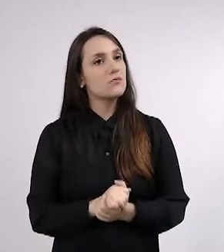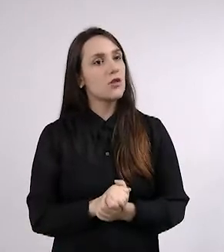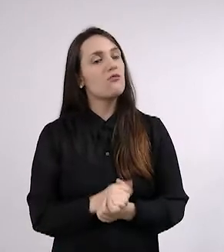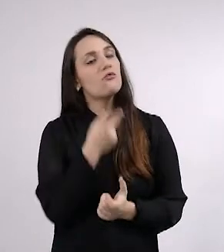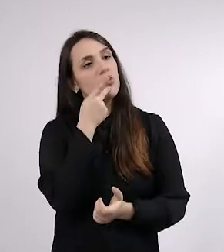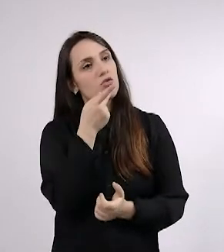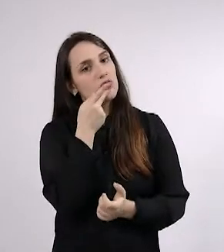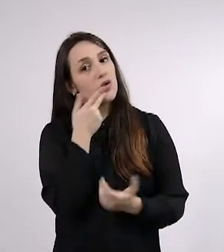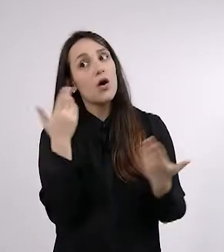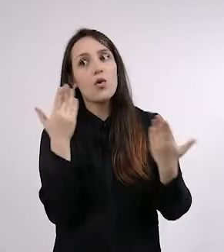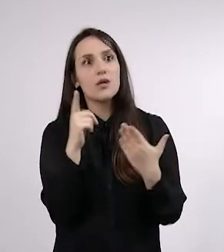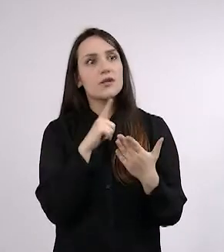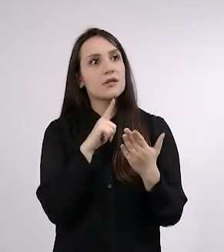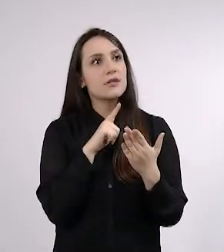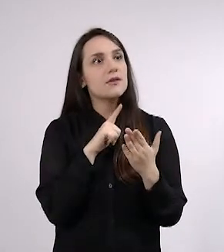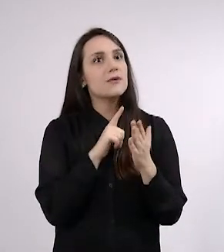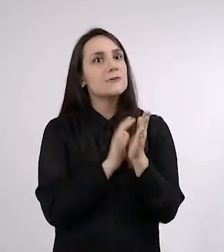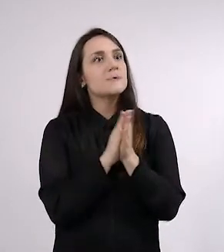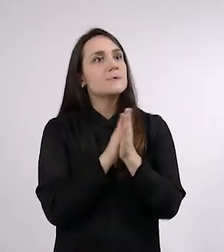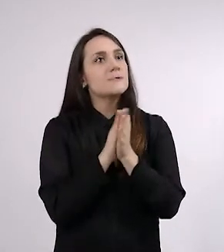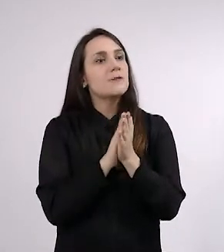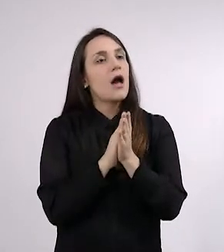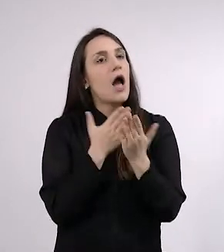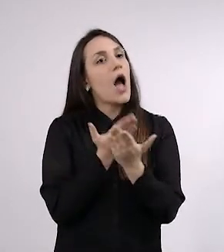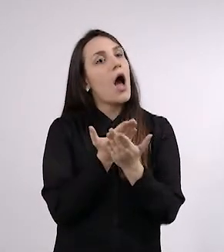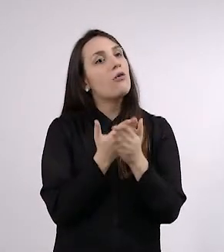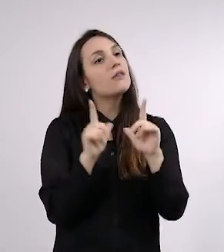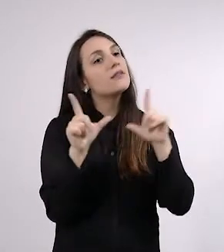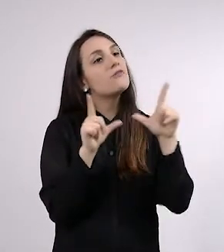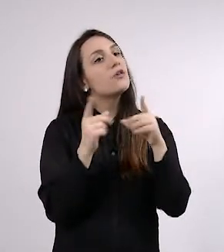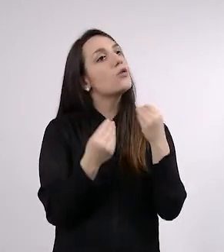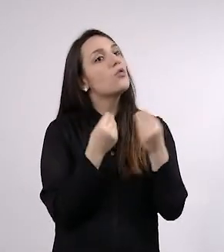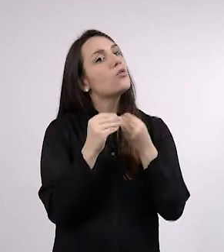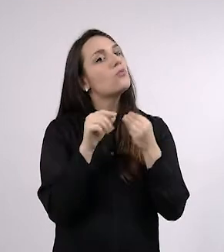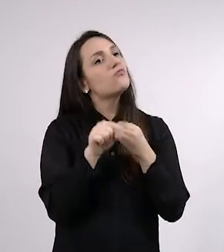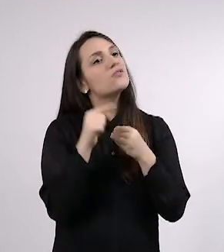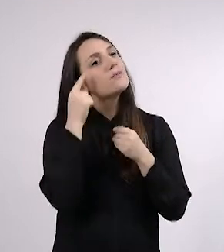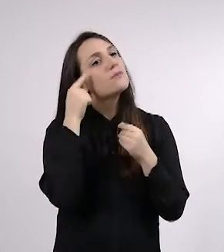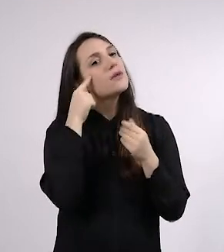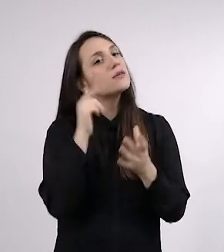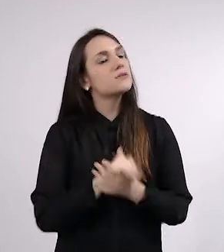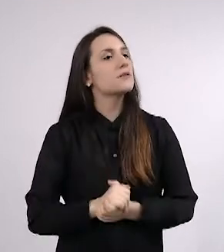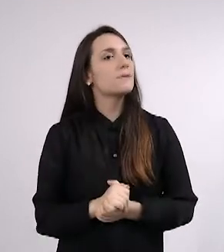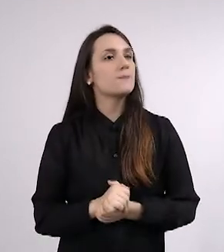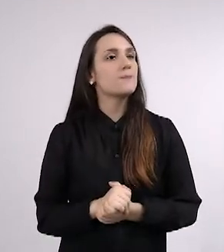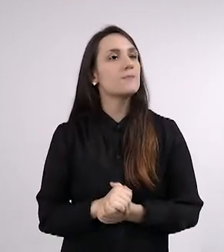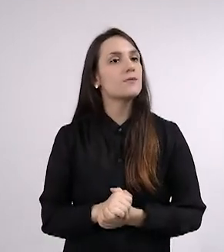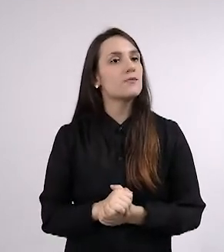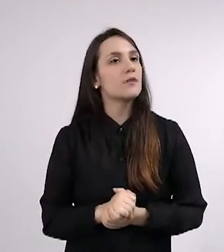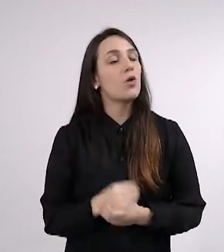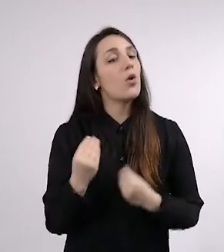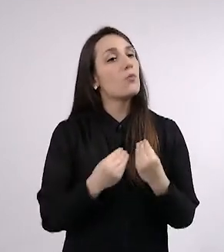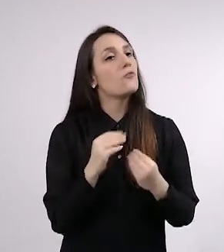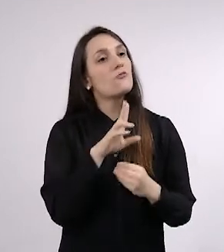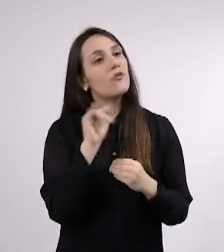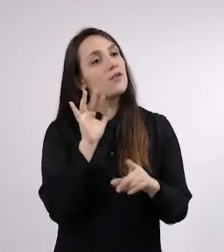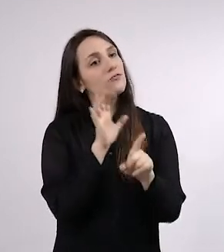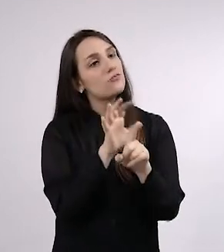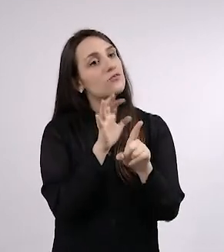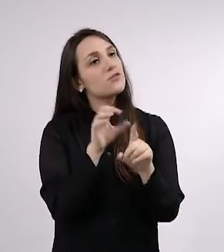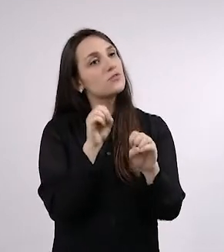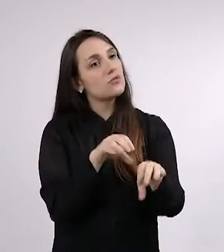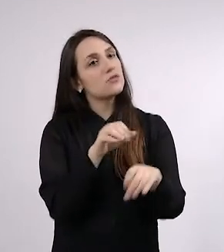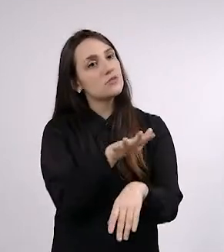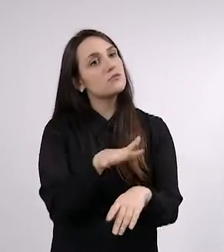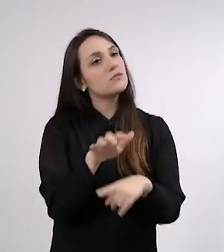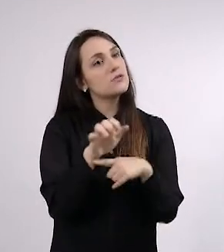expectativa de aula pela televisão. Gostaria que o senhor comentasse a respeito desse impacto também na educação do nosso Estado.